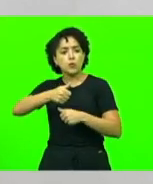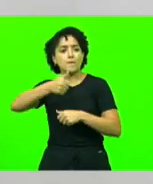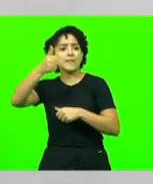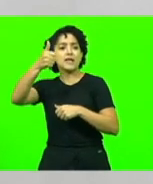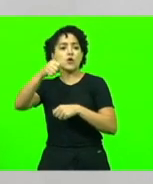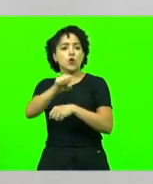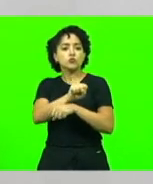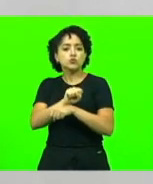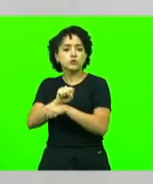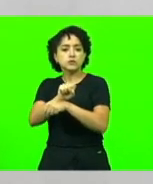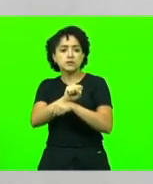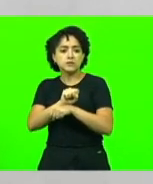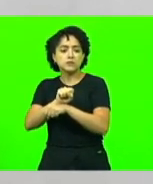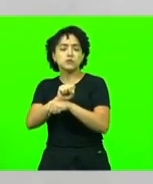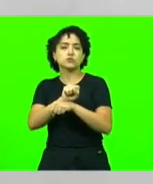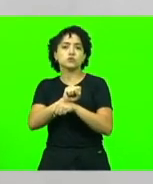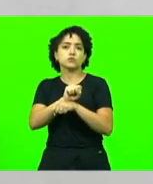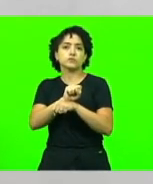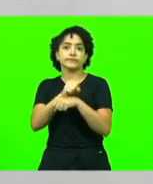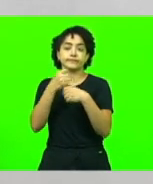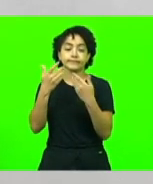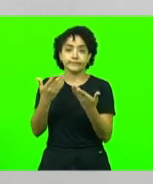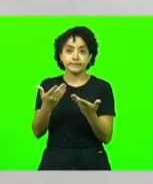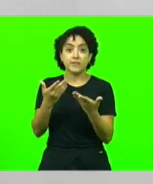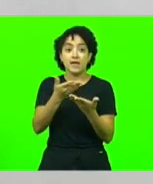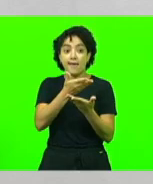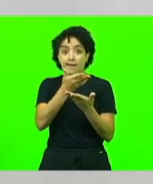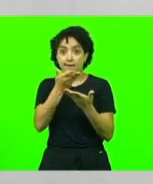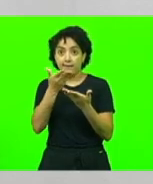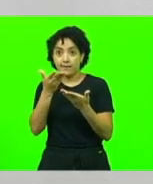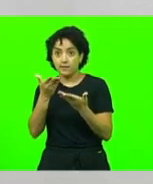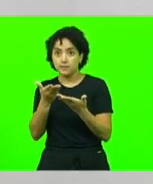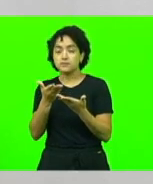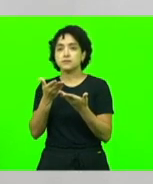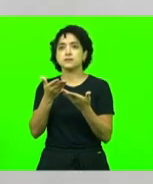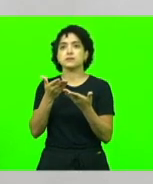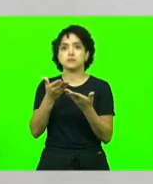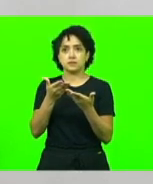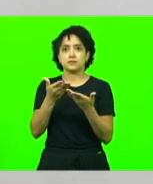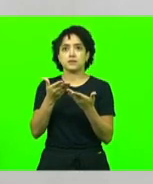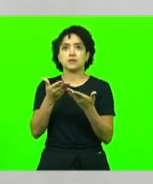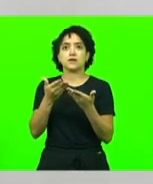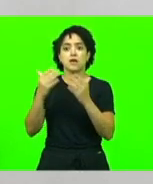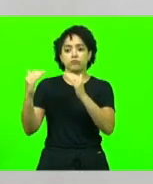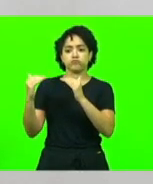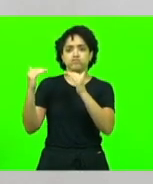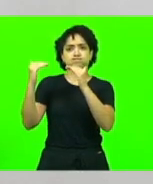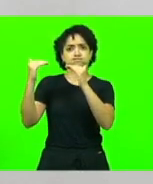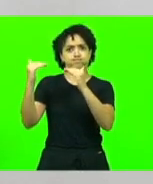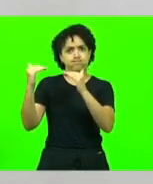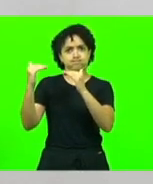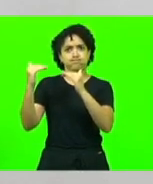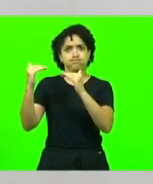socialismo e do marxismo. Aí esses membros do Supremo Tribunal Federal